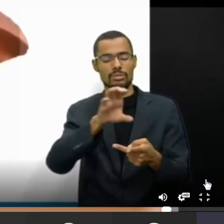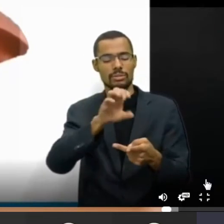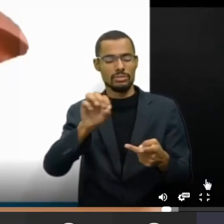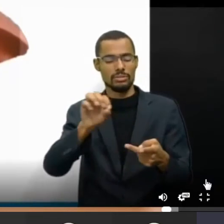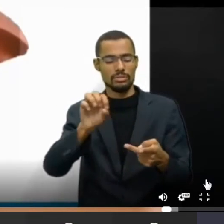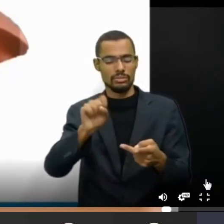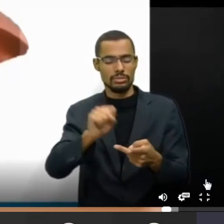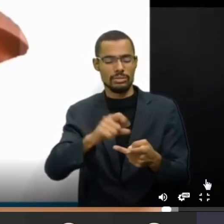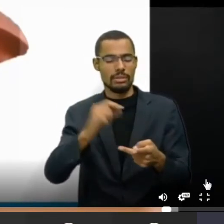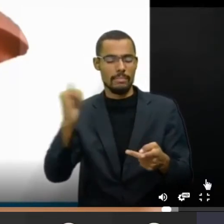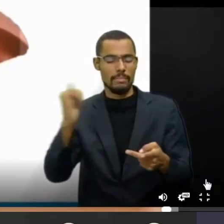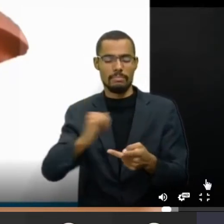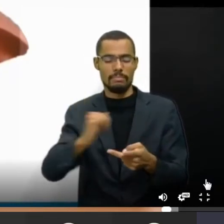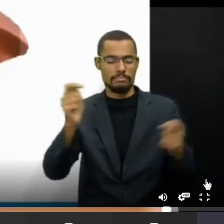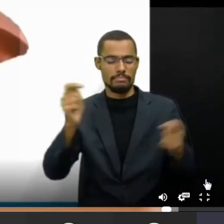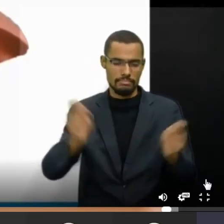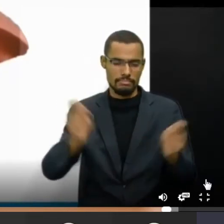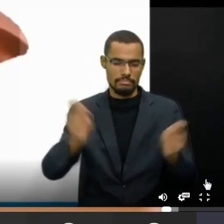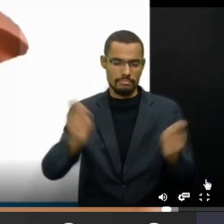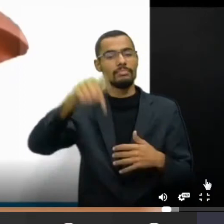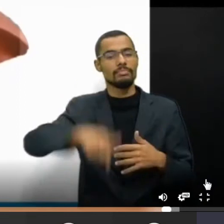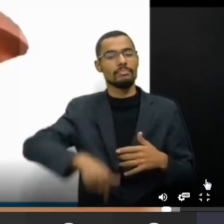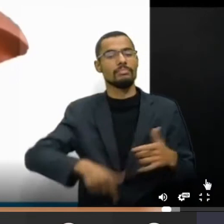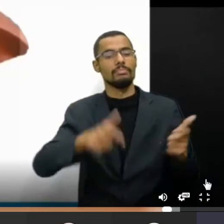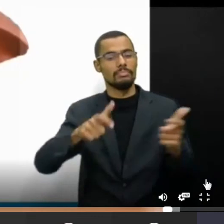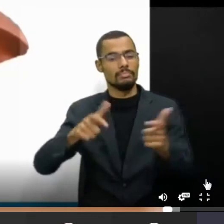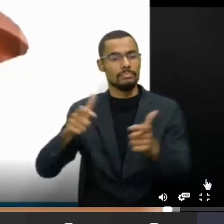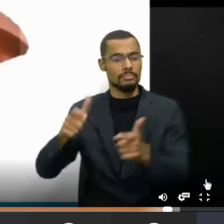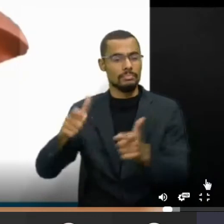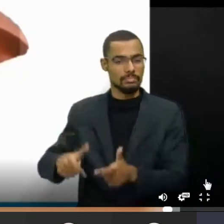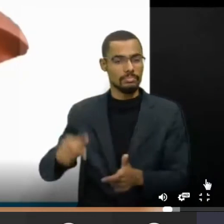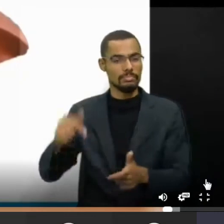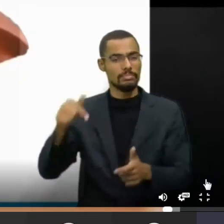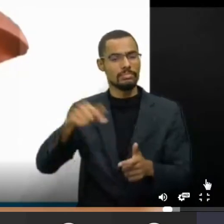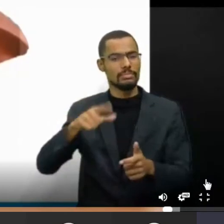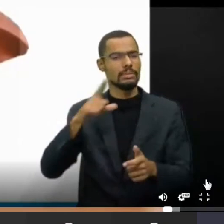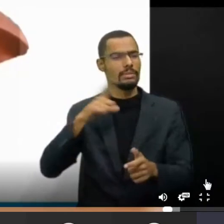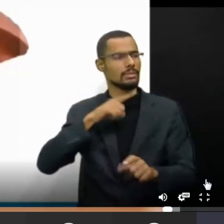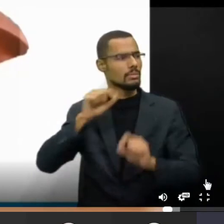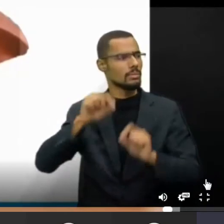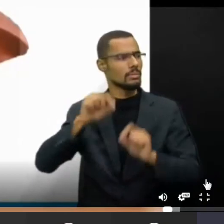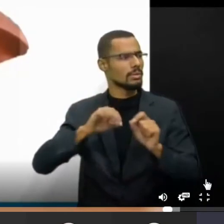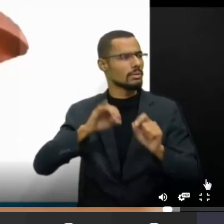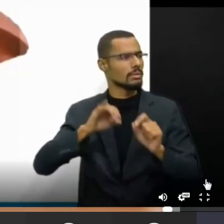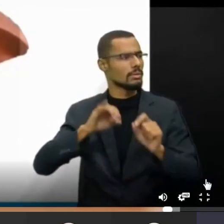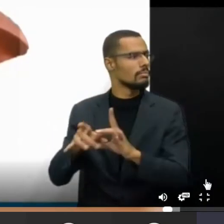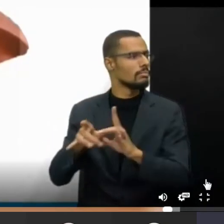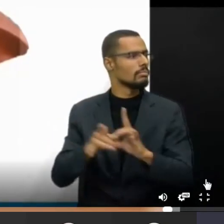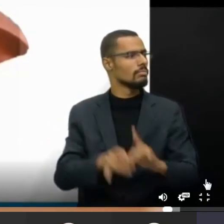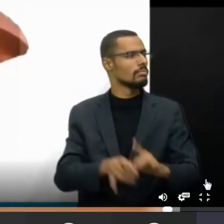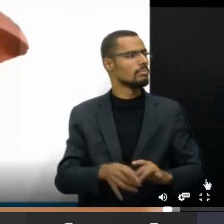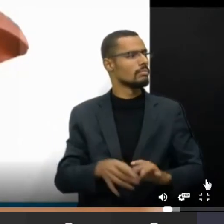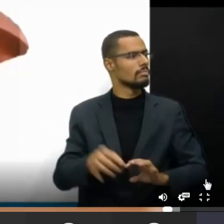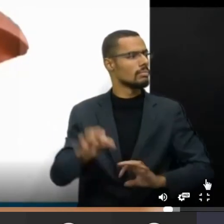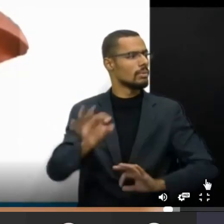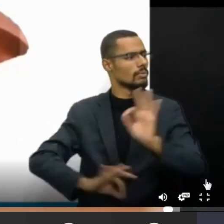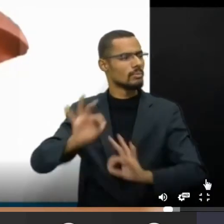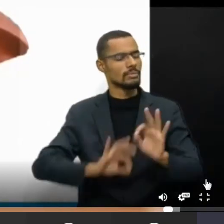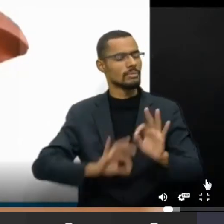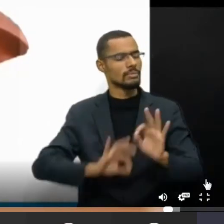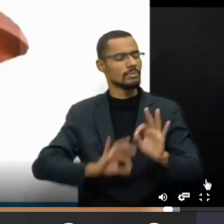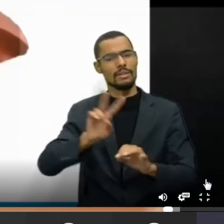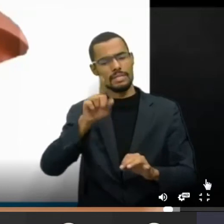biliares, ok? Então, nessa região, eu tenho, então, a